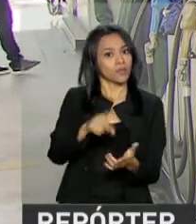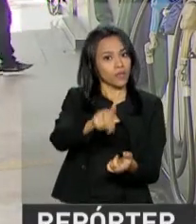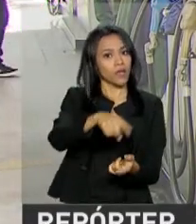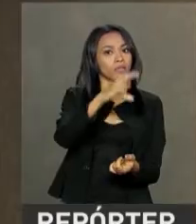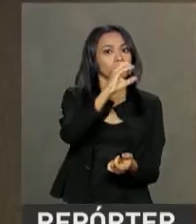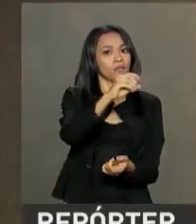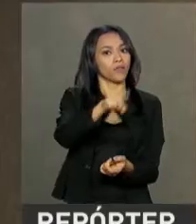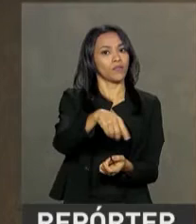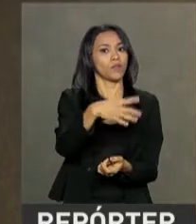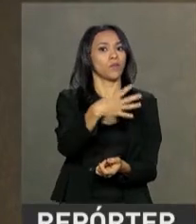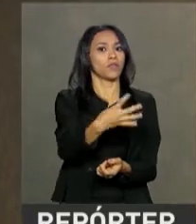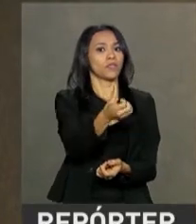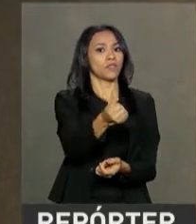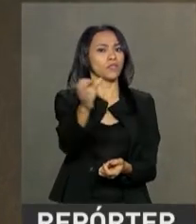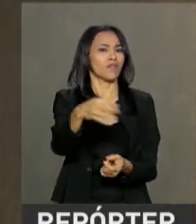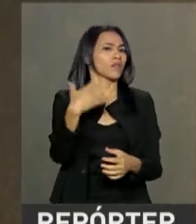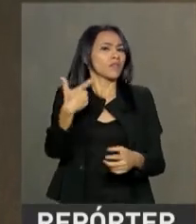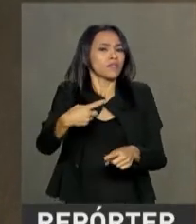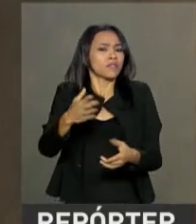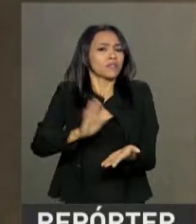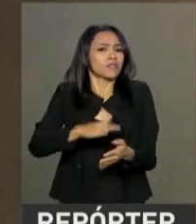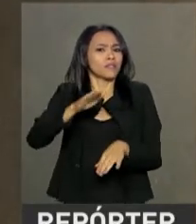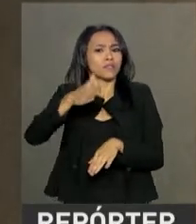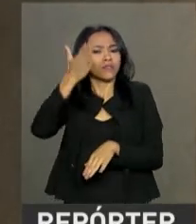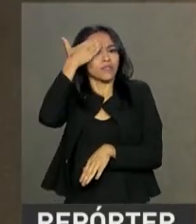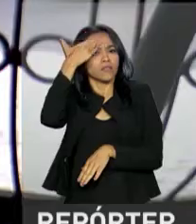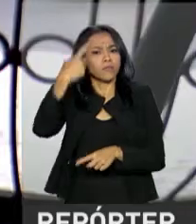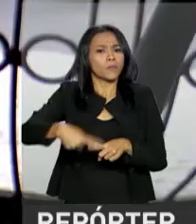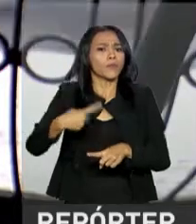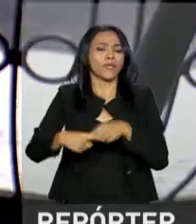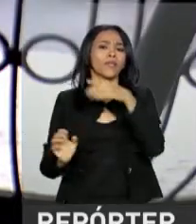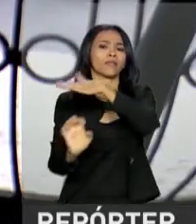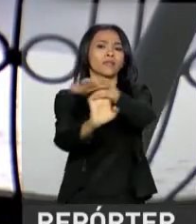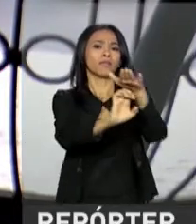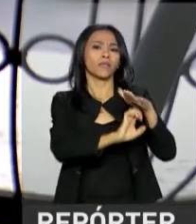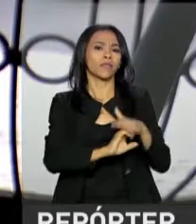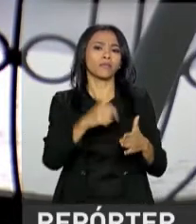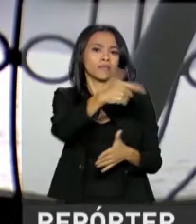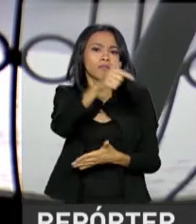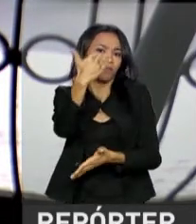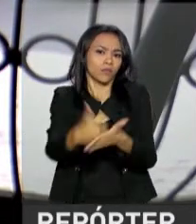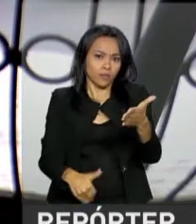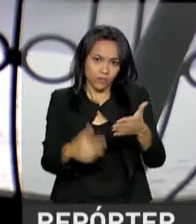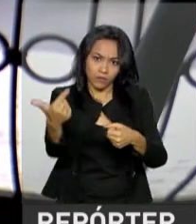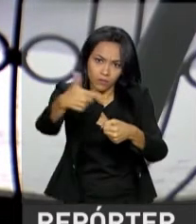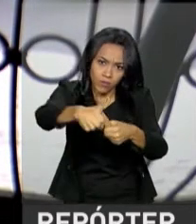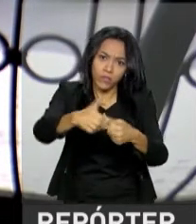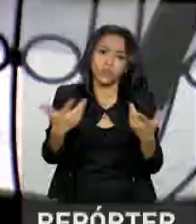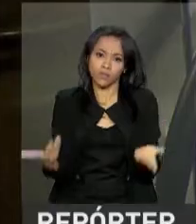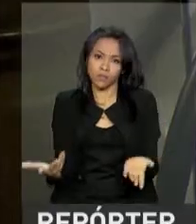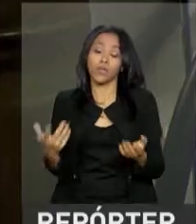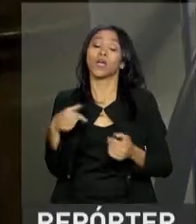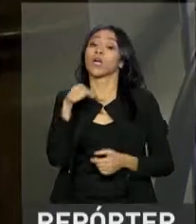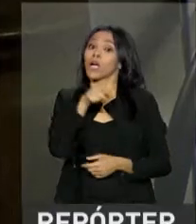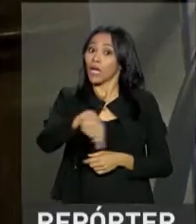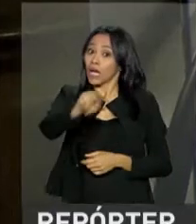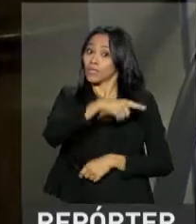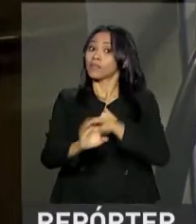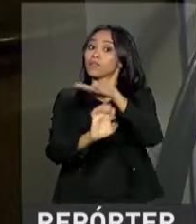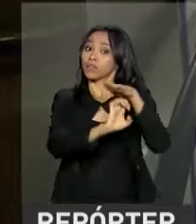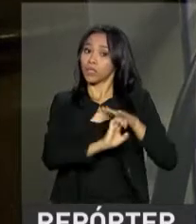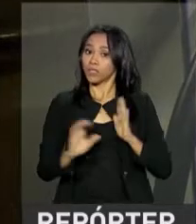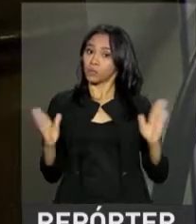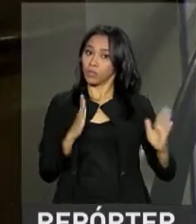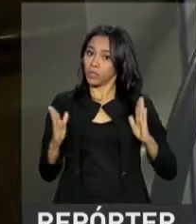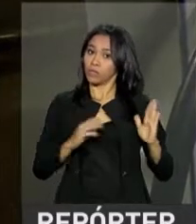e agora quer saber por que as empresas não estão repassando esse desconto para os consumidores as empresas vão ter um prazo de dez dias para